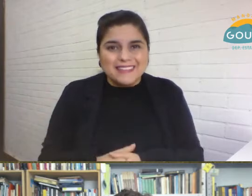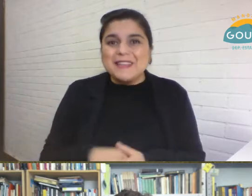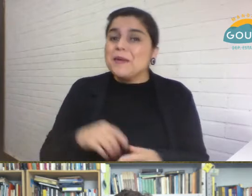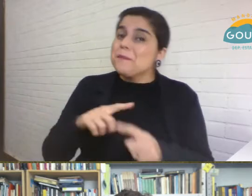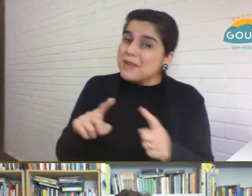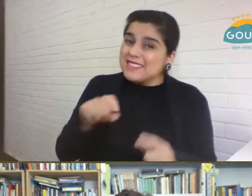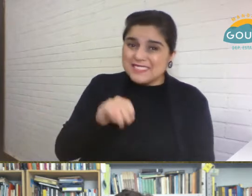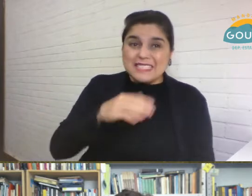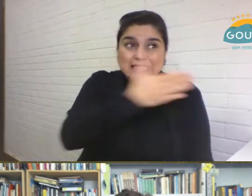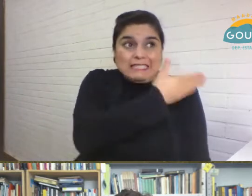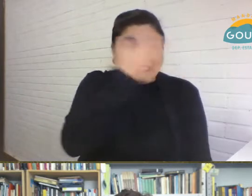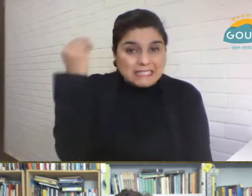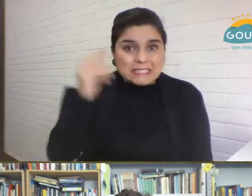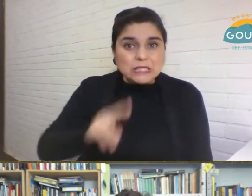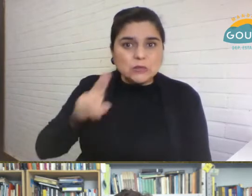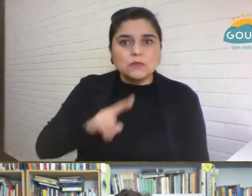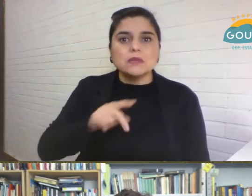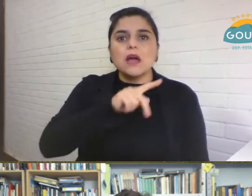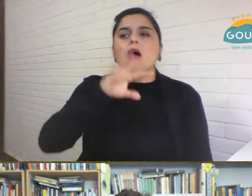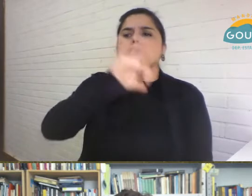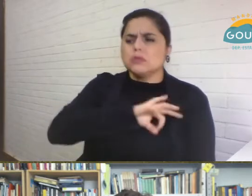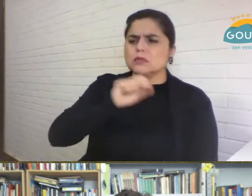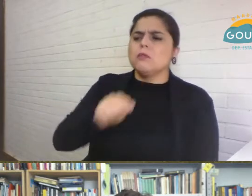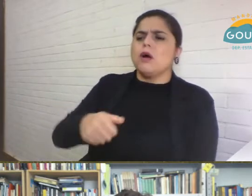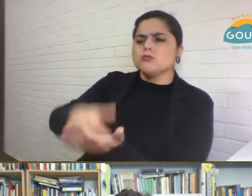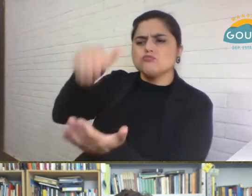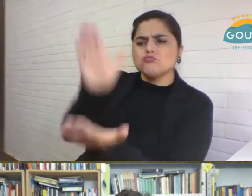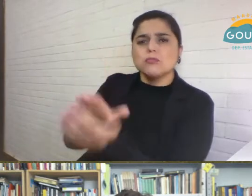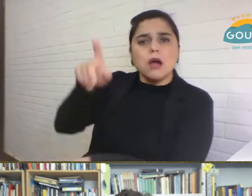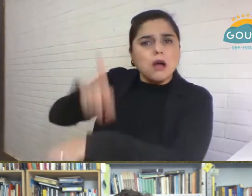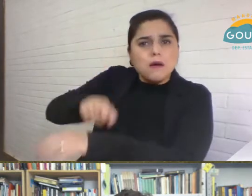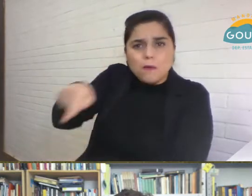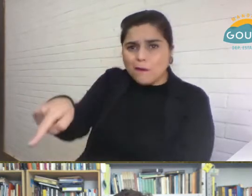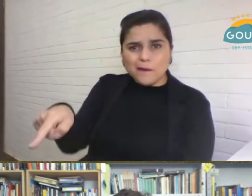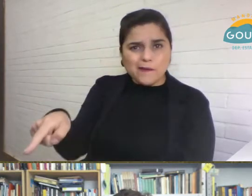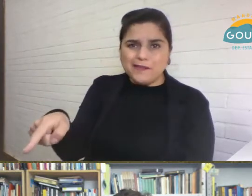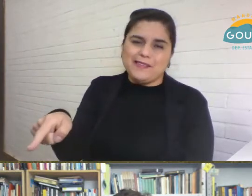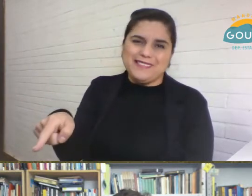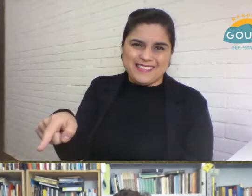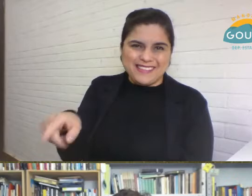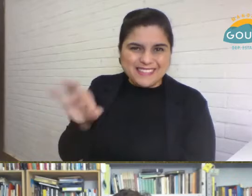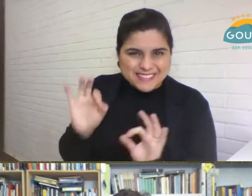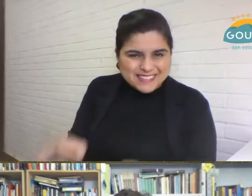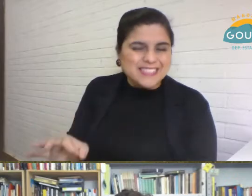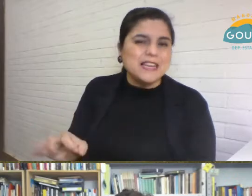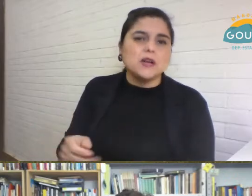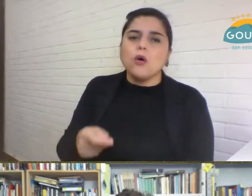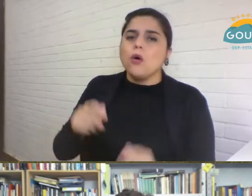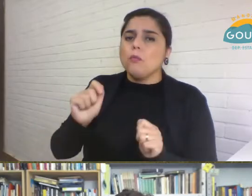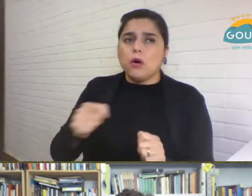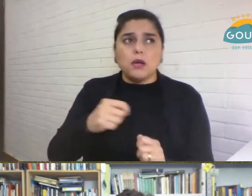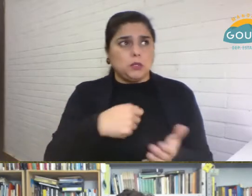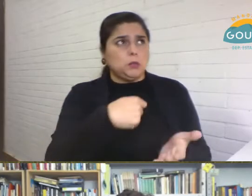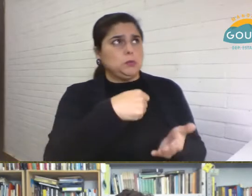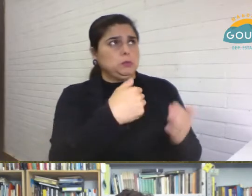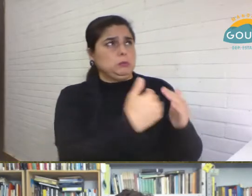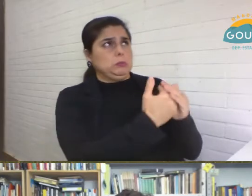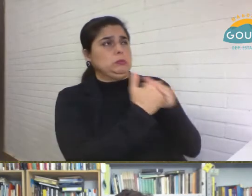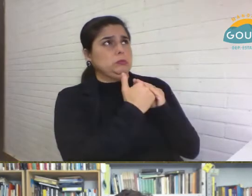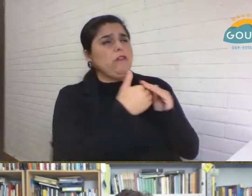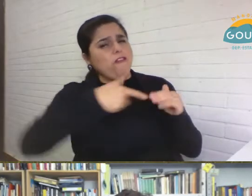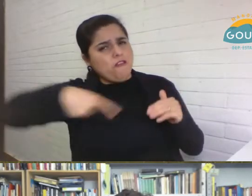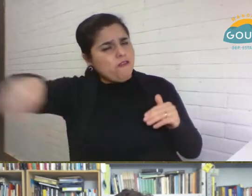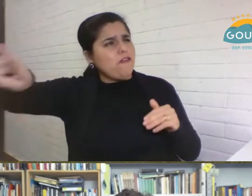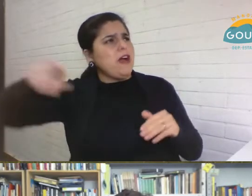multa imediatamente, ou em tese pode forçar-me, pode obrigar-me a frequentar um curso